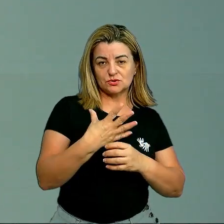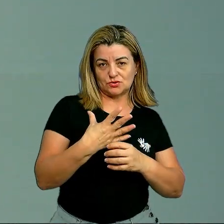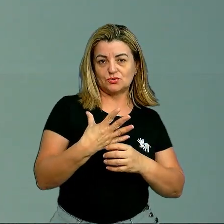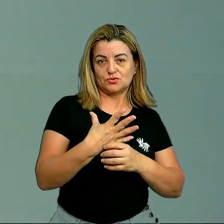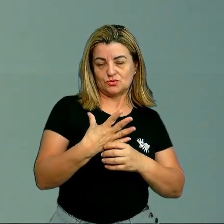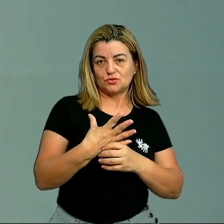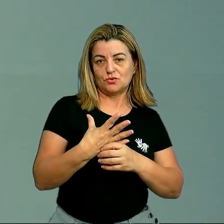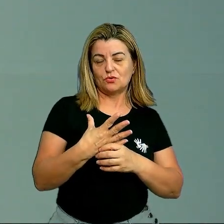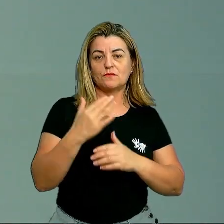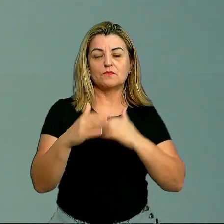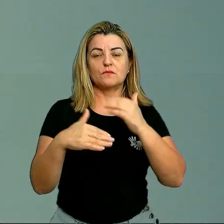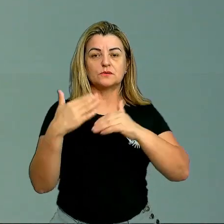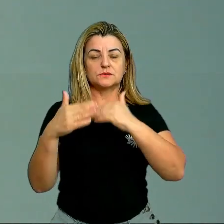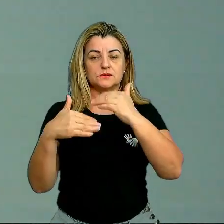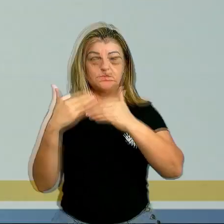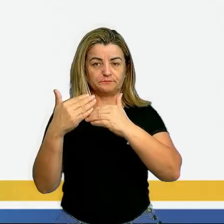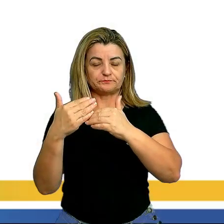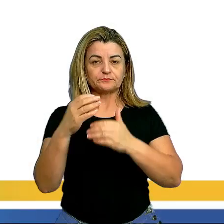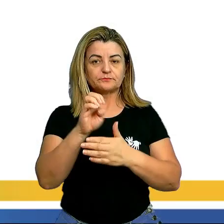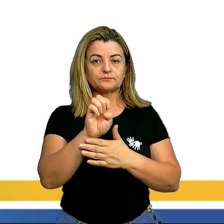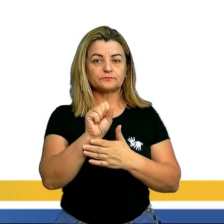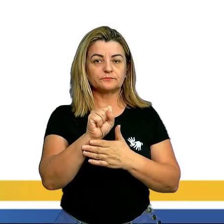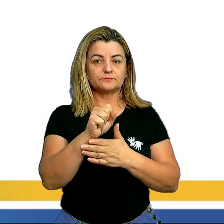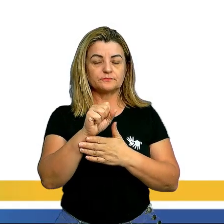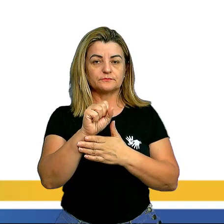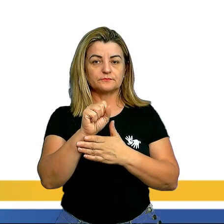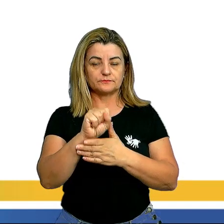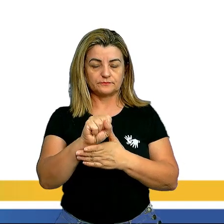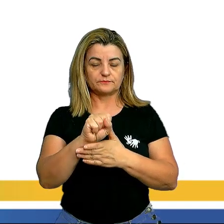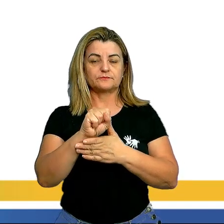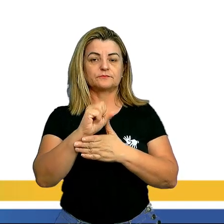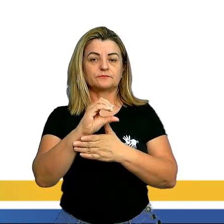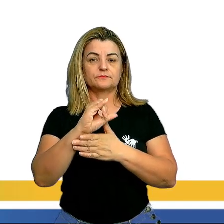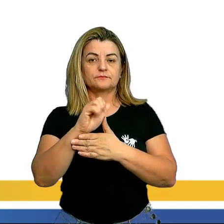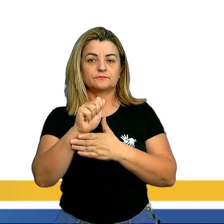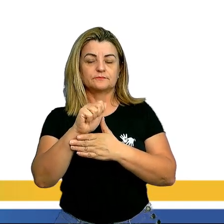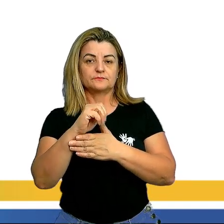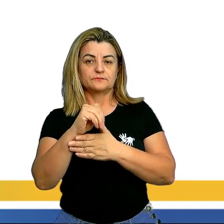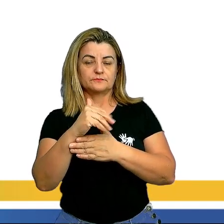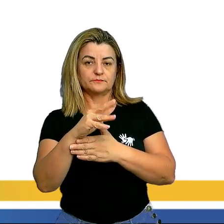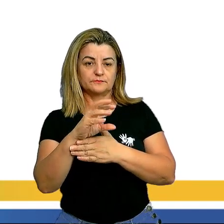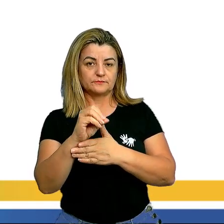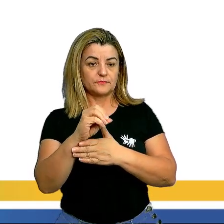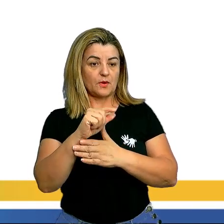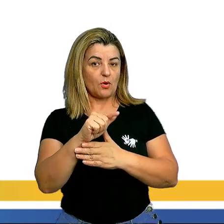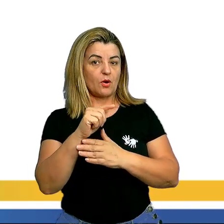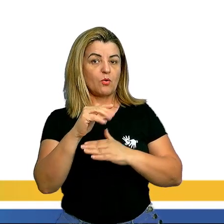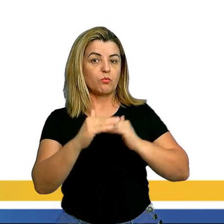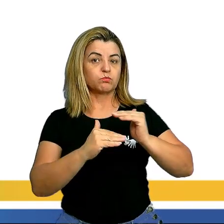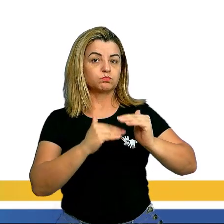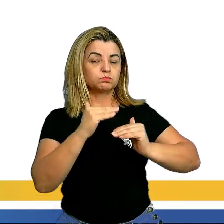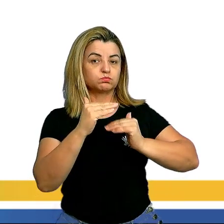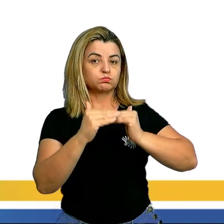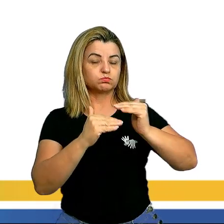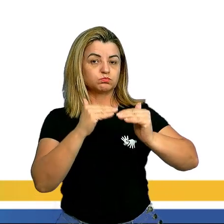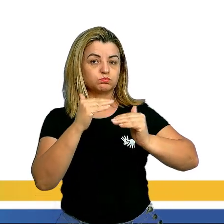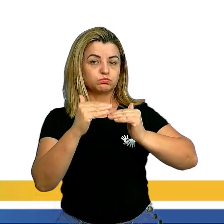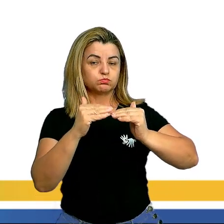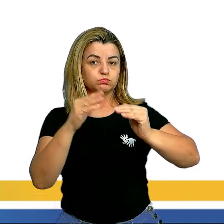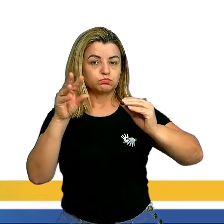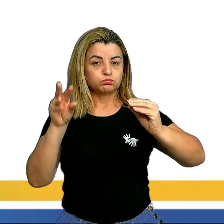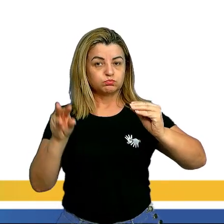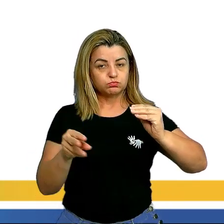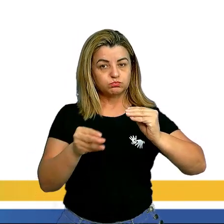assim dizer, tá? Então, a especiação, pessoal, é um processo, olha aqui, ó, que leva à formação